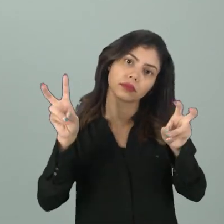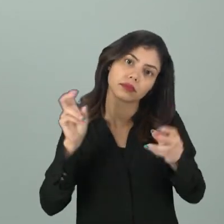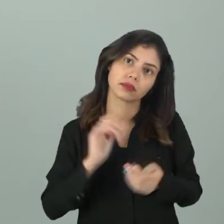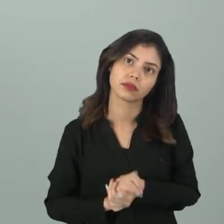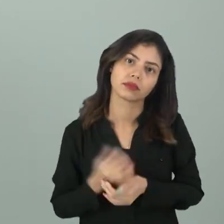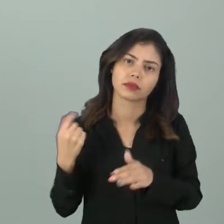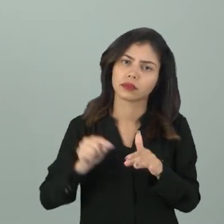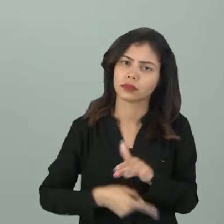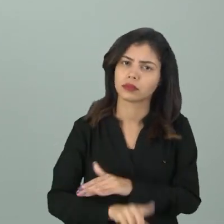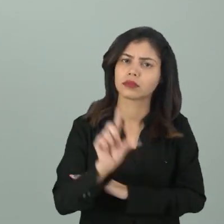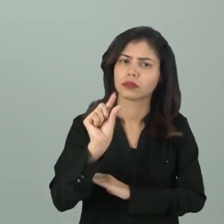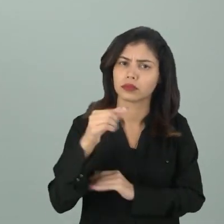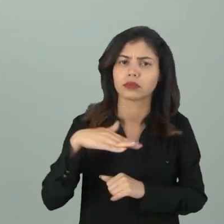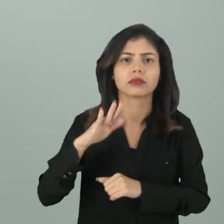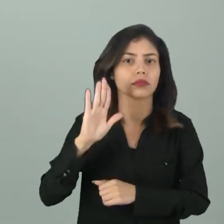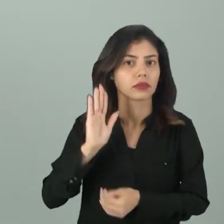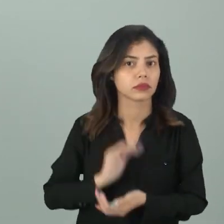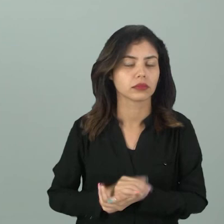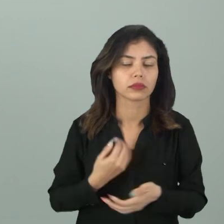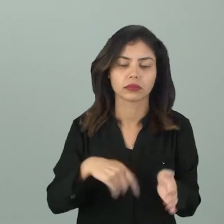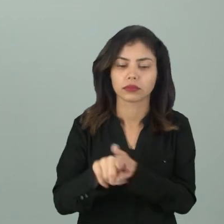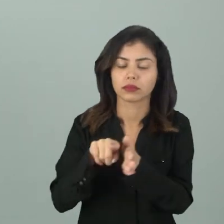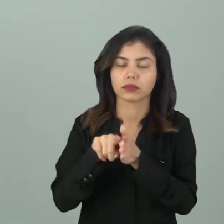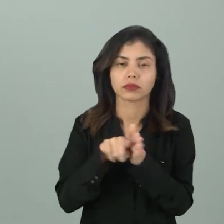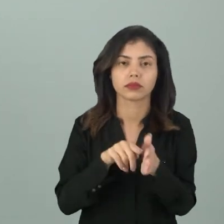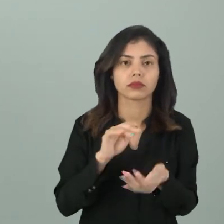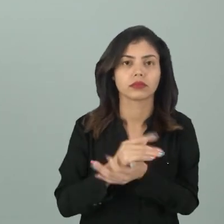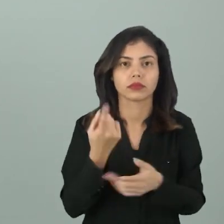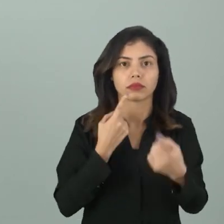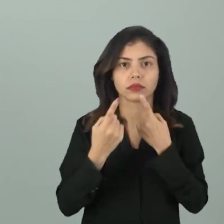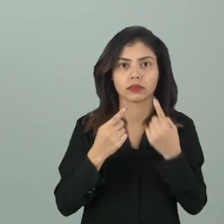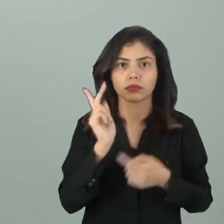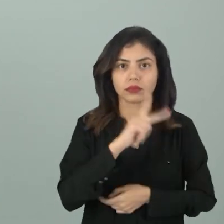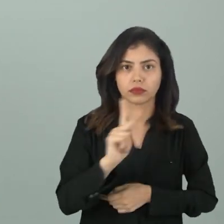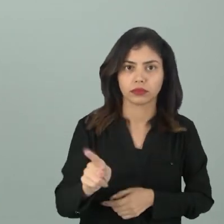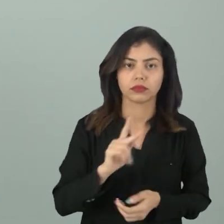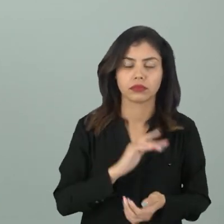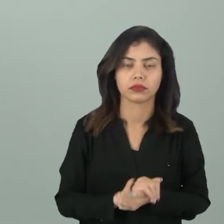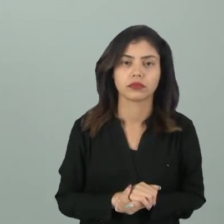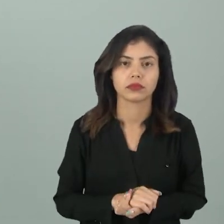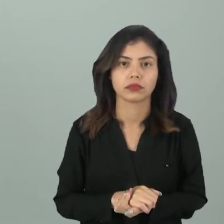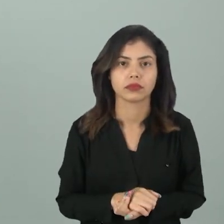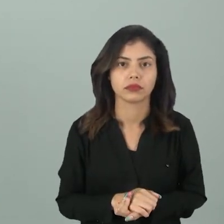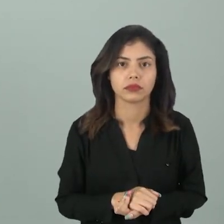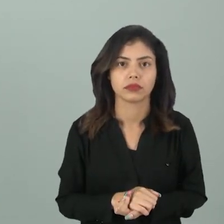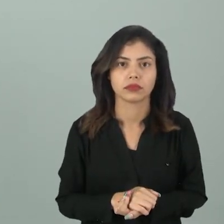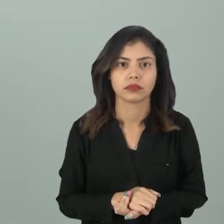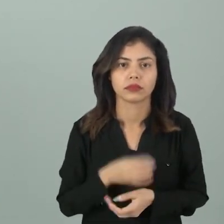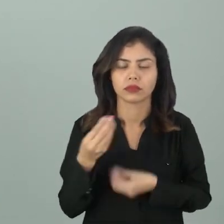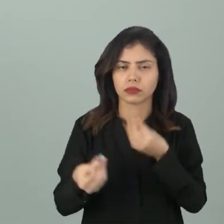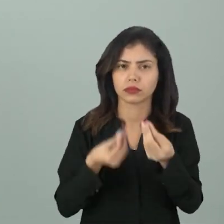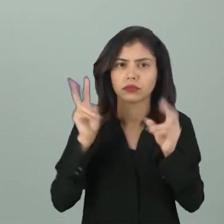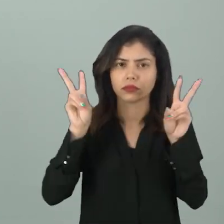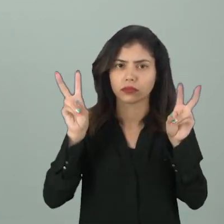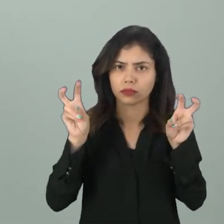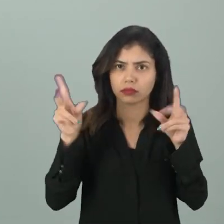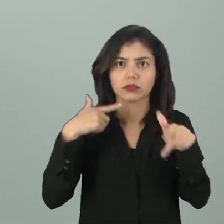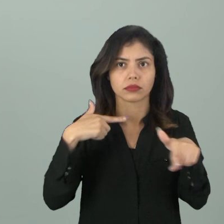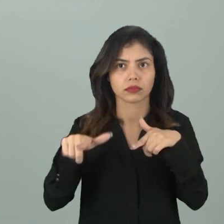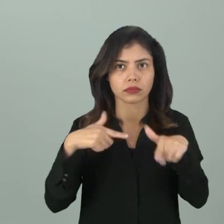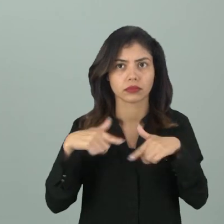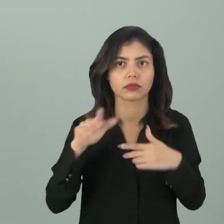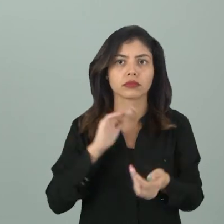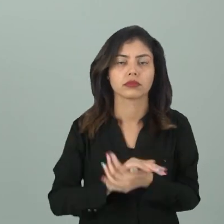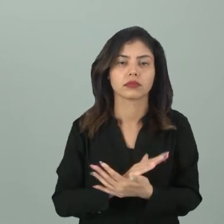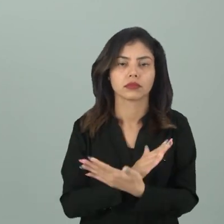assunto, aprofundem um pouco mais, pesquisem, converse com o seu professor como trabalhar